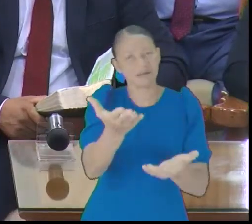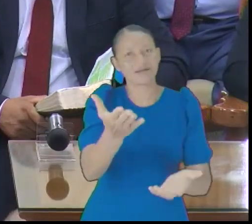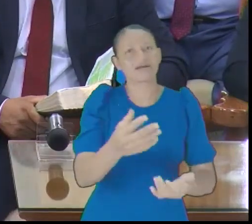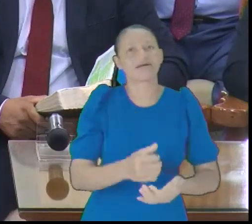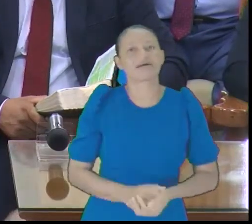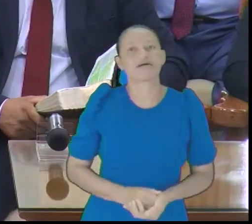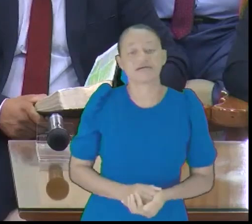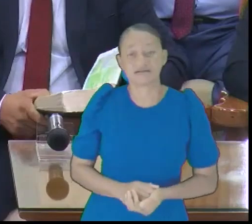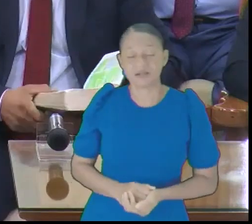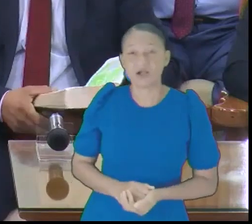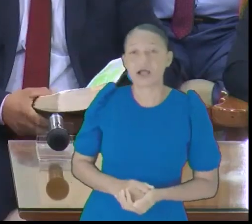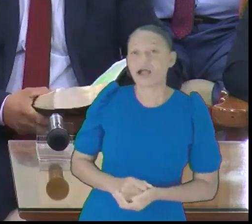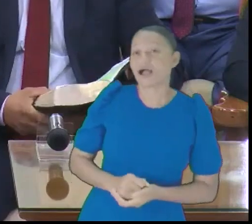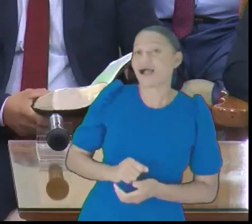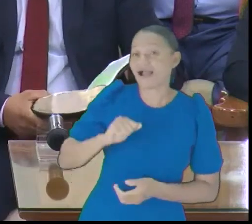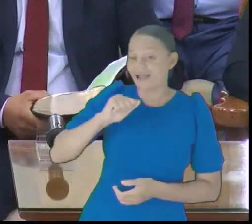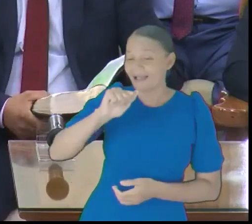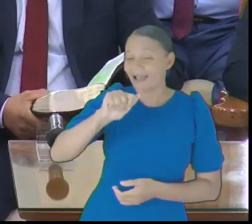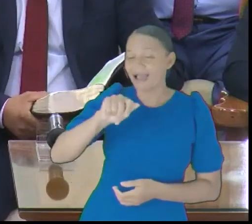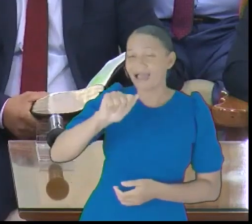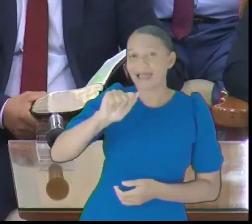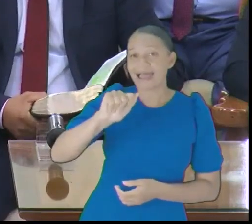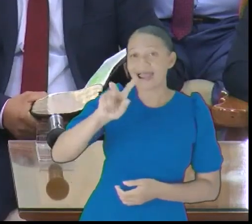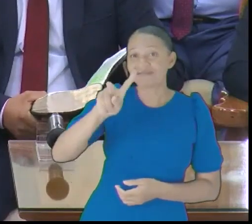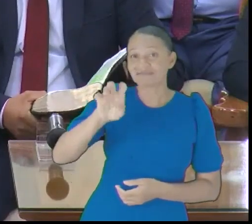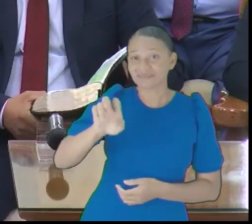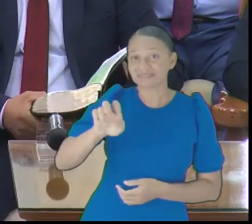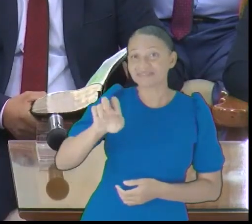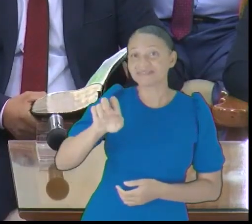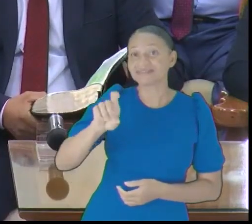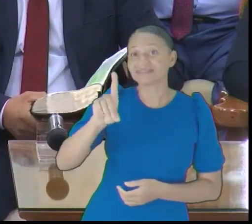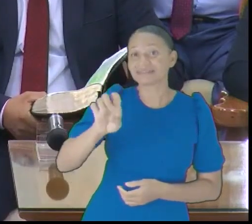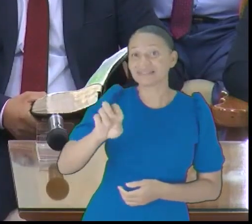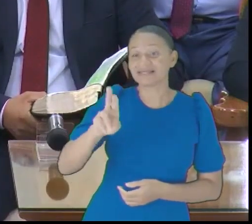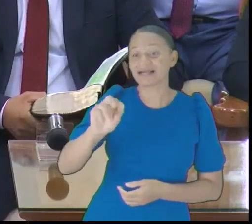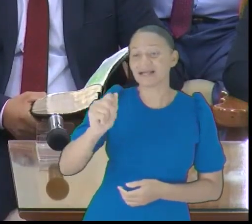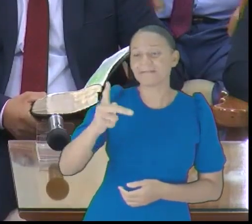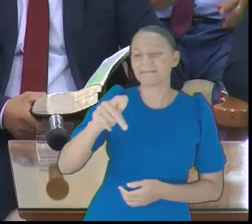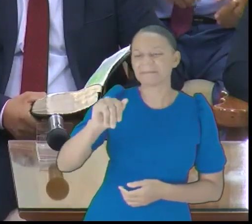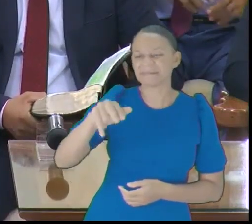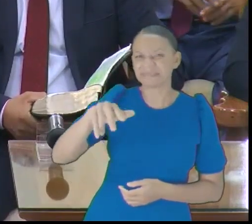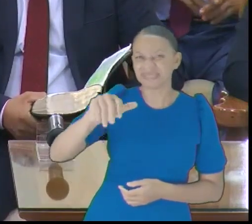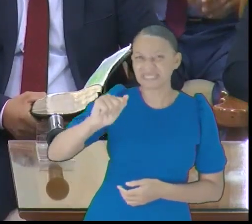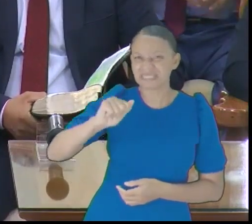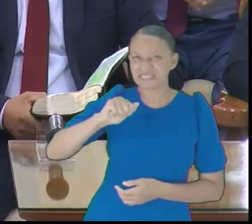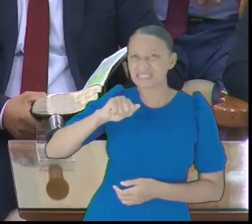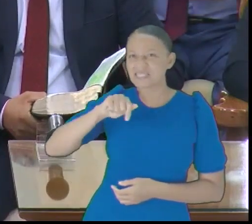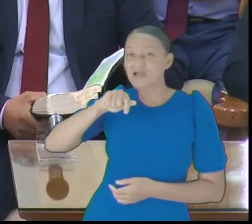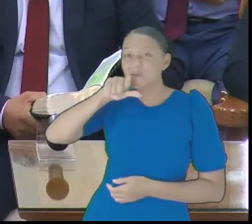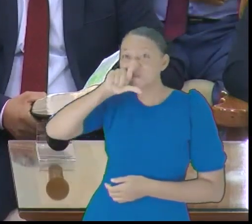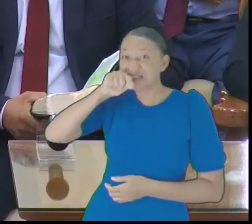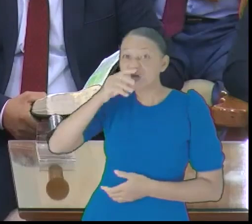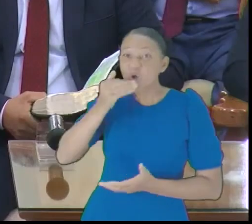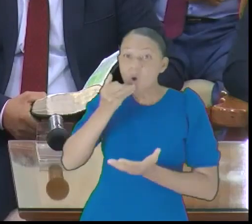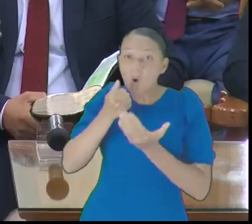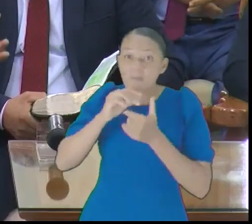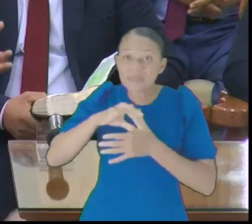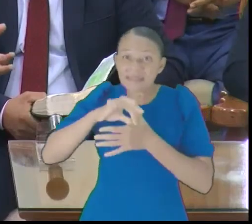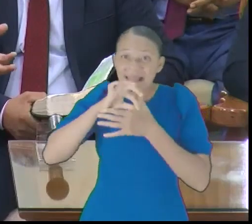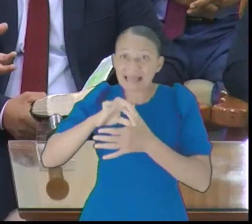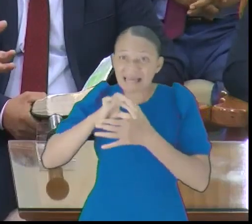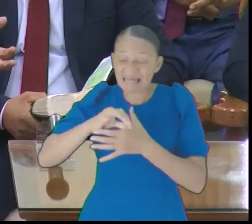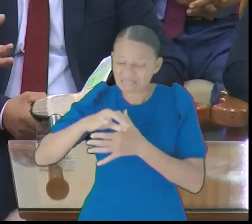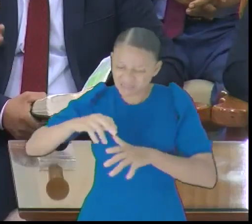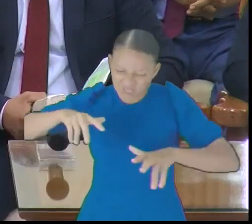A ave de rapina não está nem aí para onde você mora. Se você mora